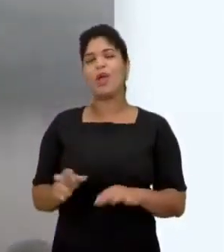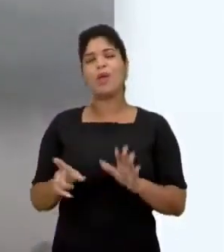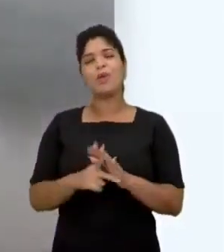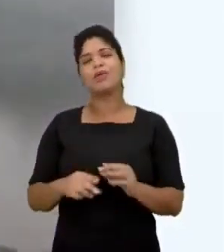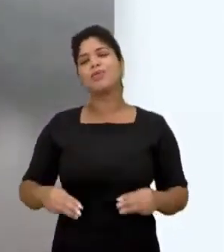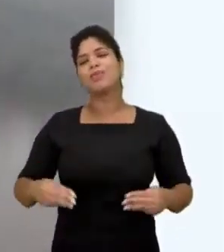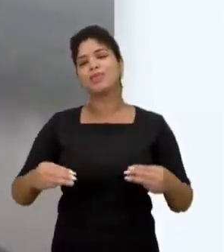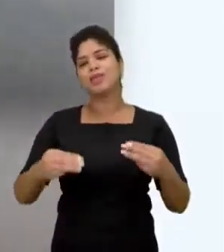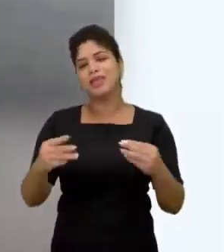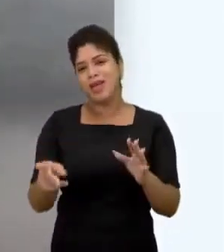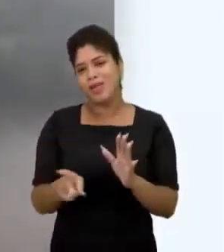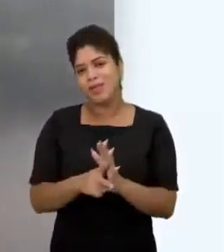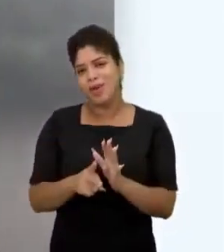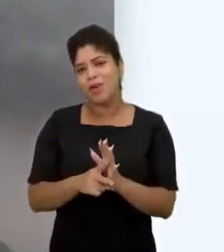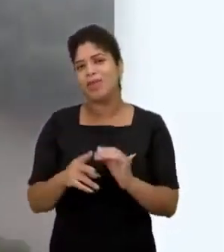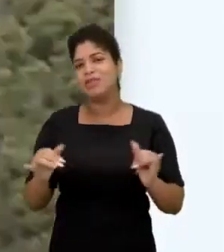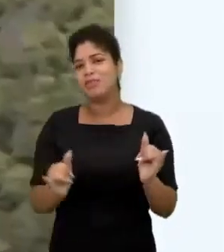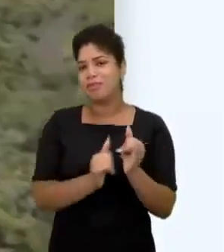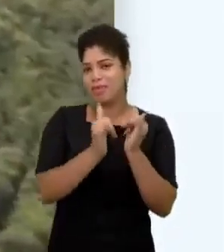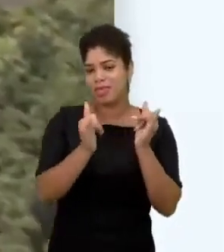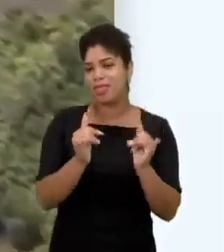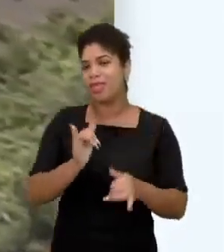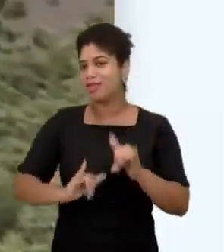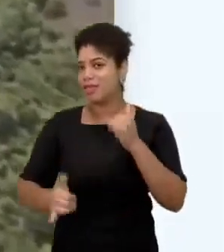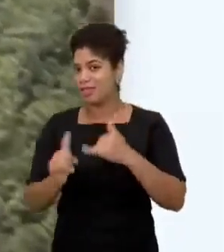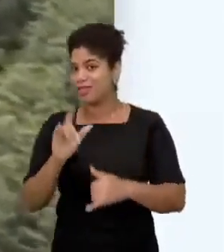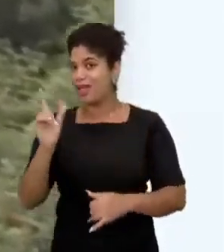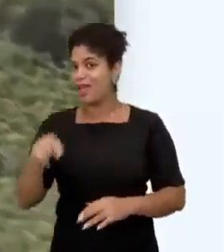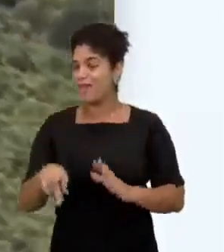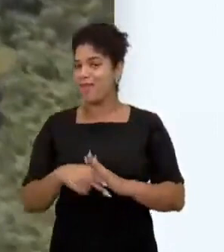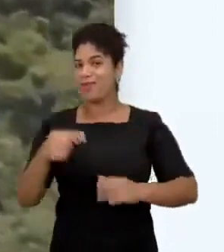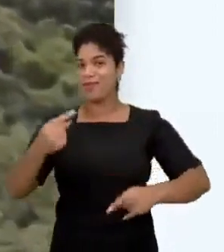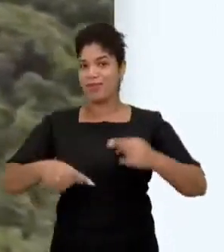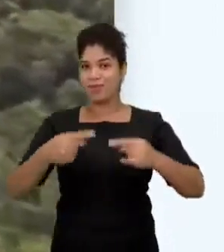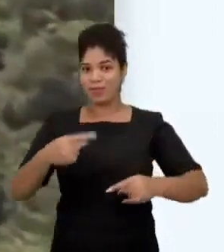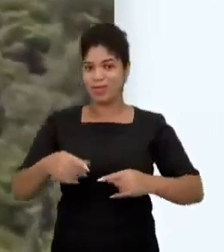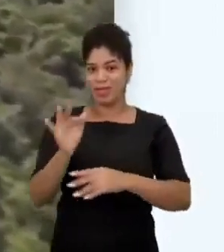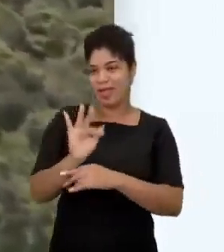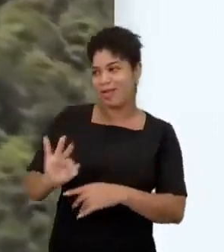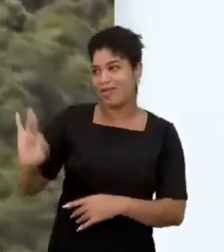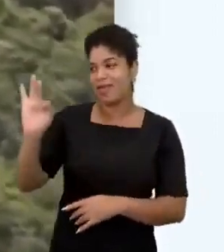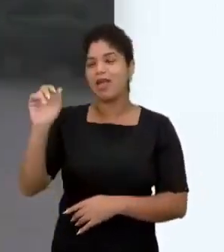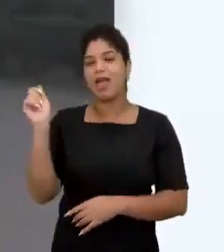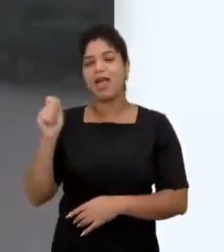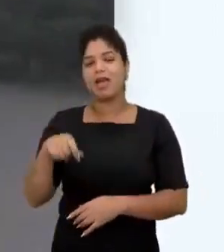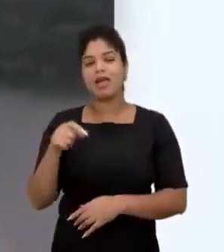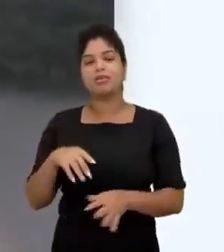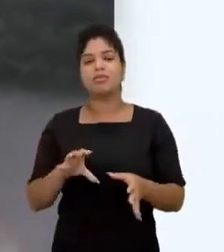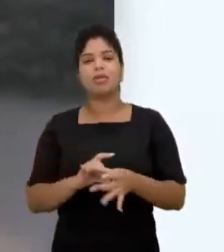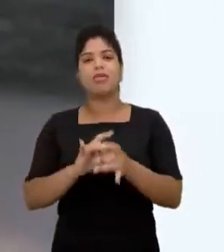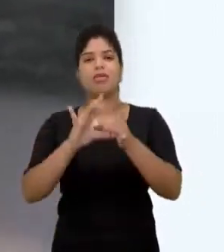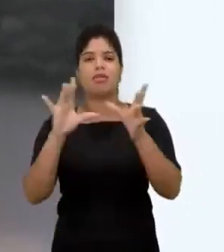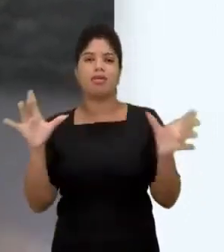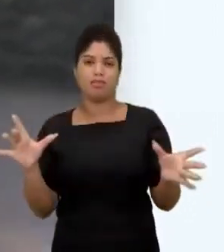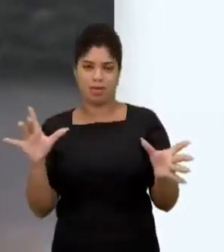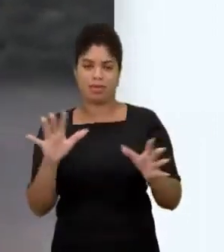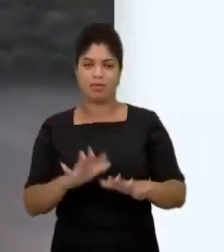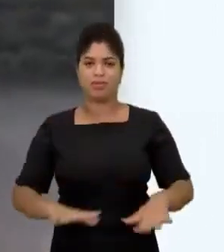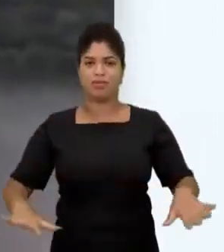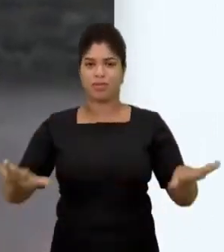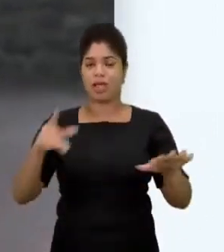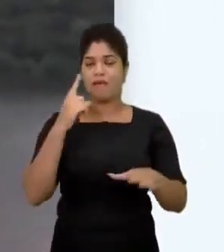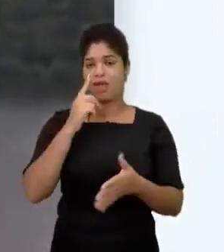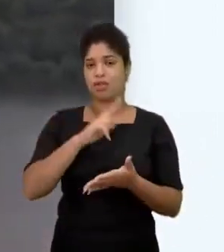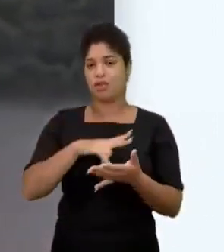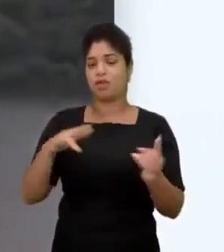expedição faz parte da política do governo federal de dar transparência ao processo de licenciamento ambiental. Com as novas hidrelétricas, o